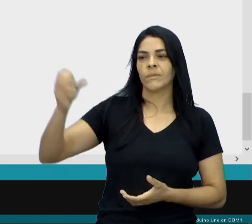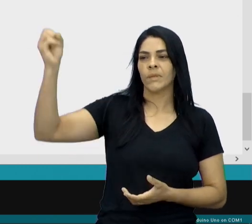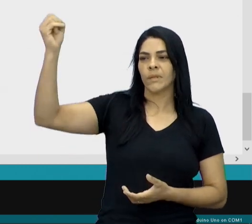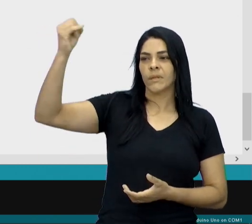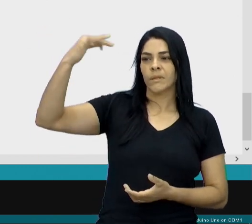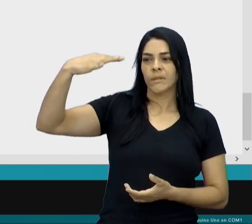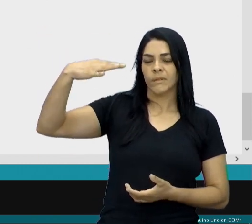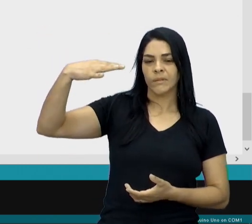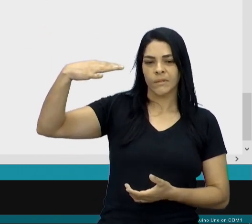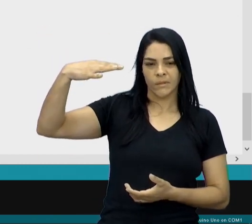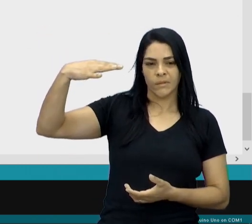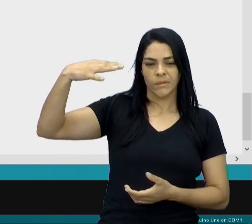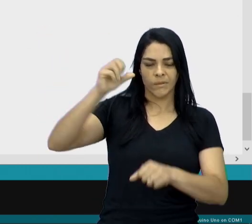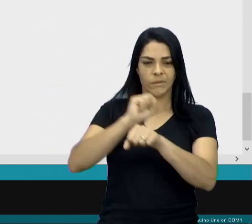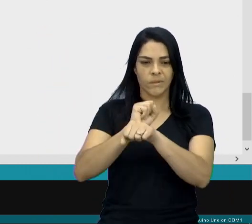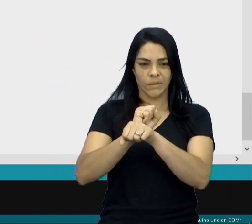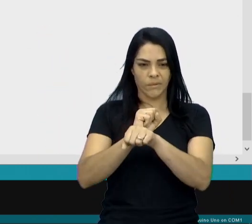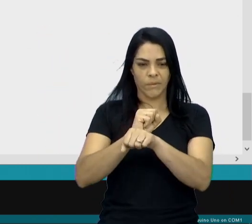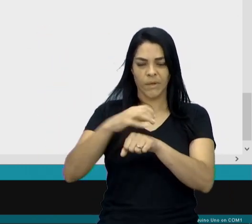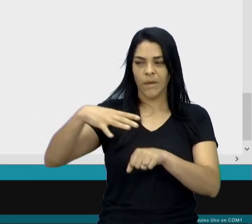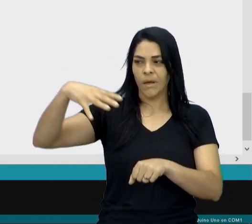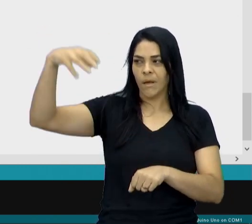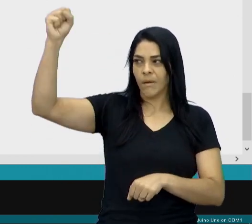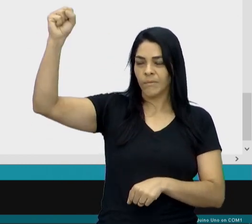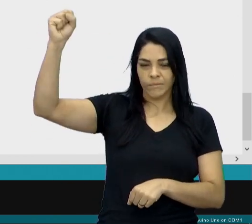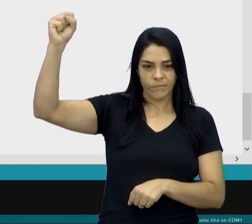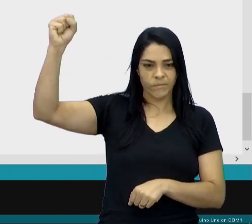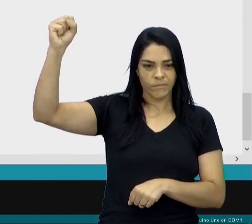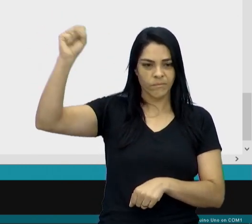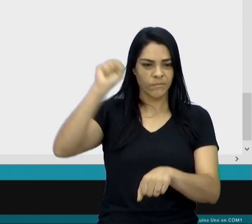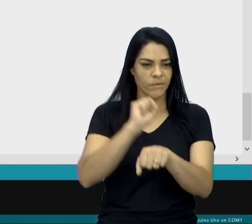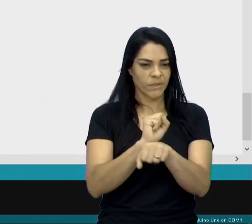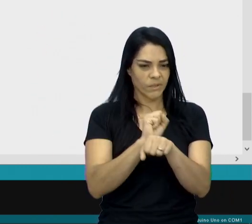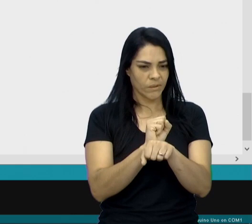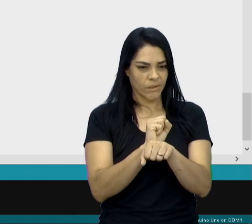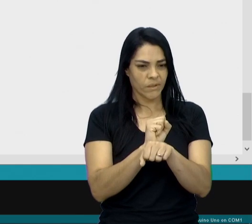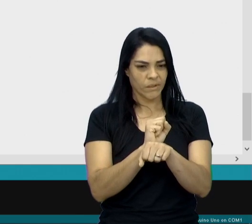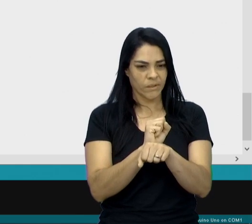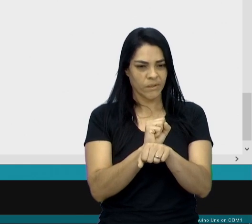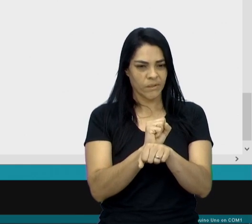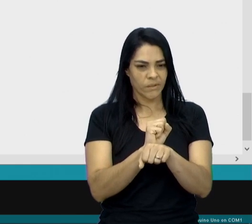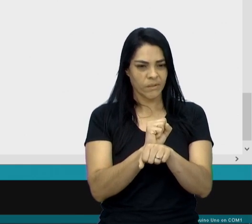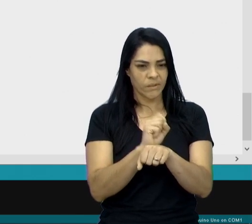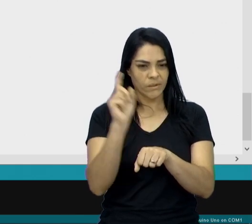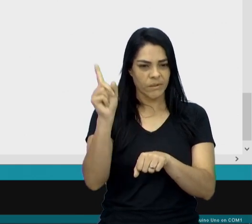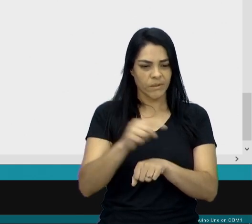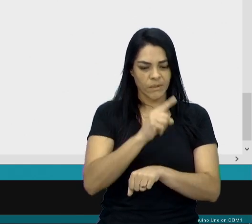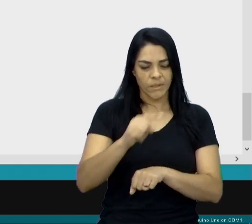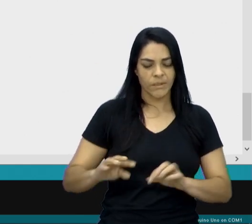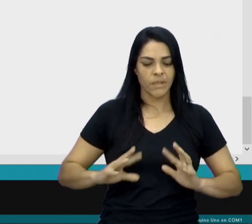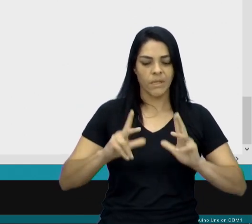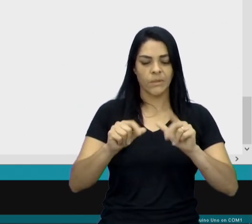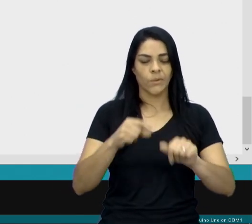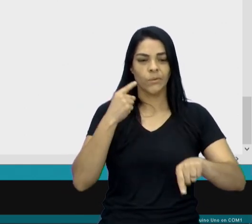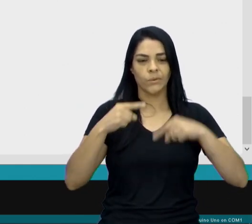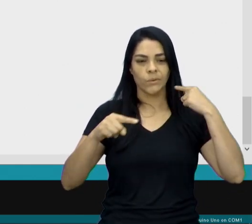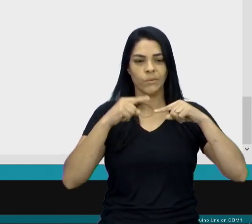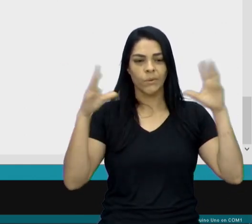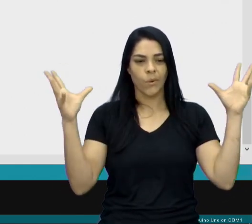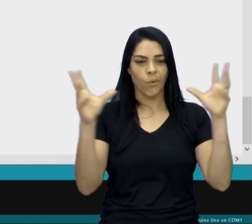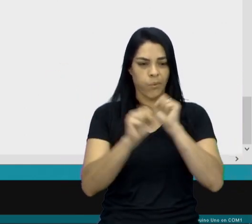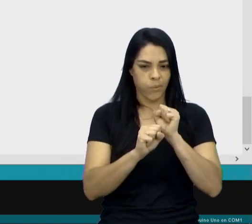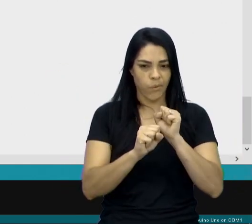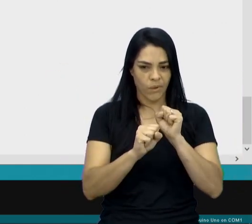os LEDs, espere um pouco, apaguem os LEDs, espera um pouco e cancela todos os tons. Isso vai